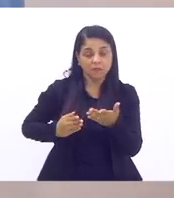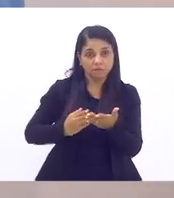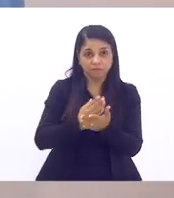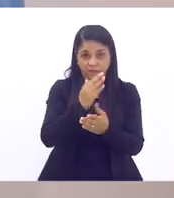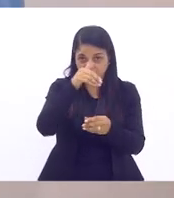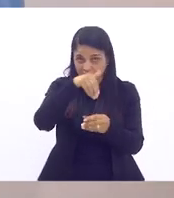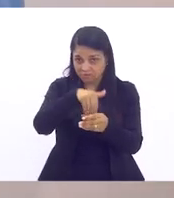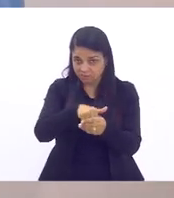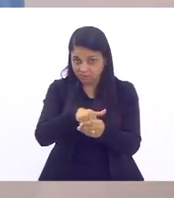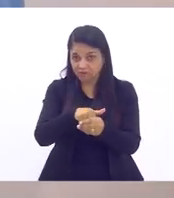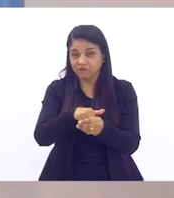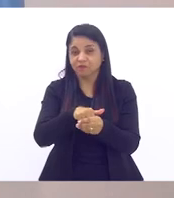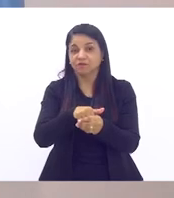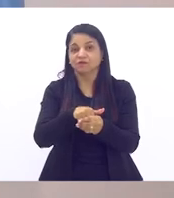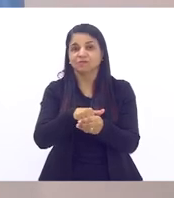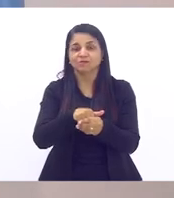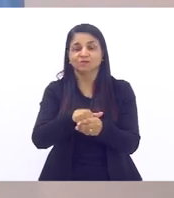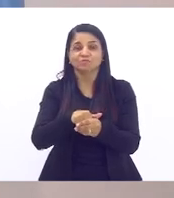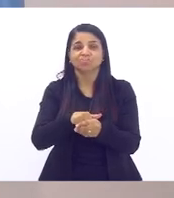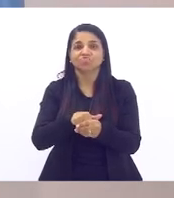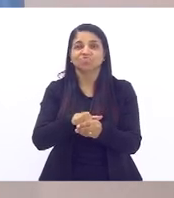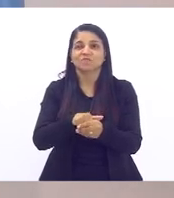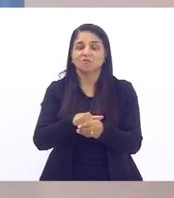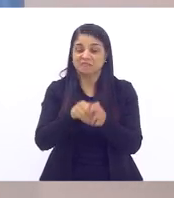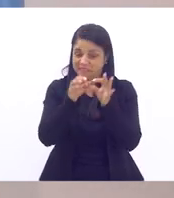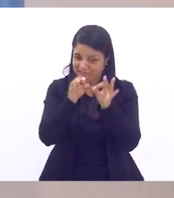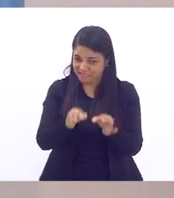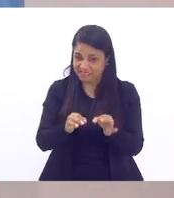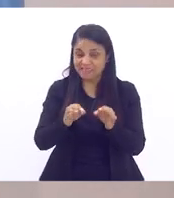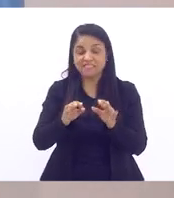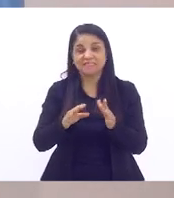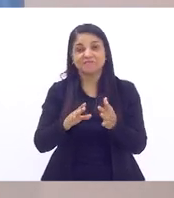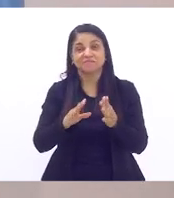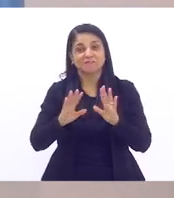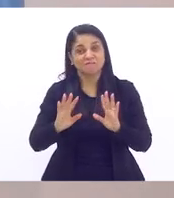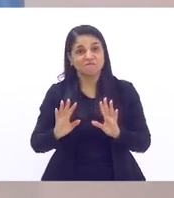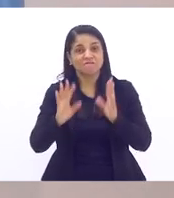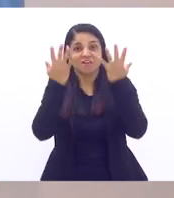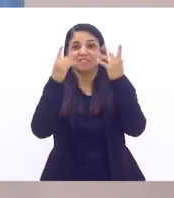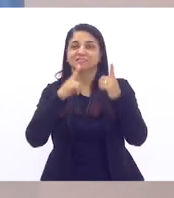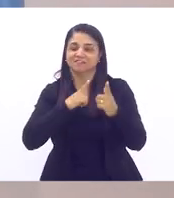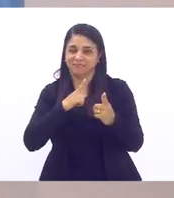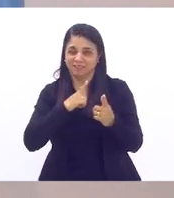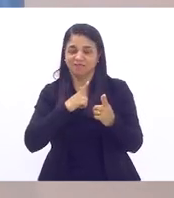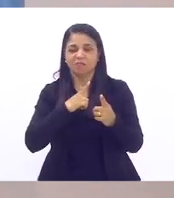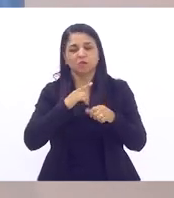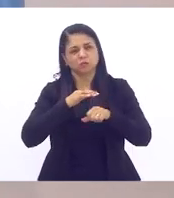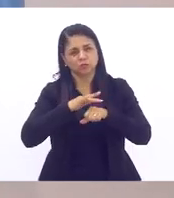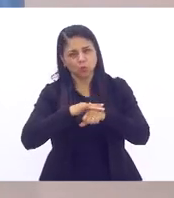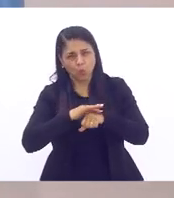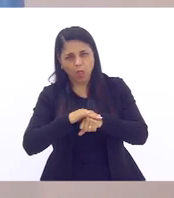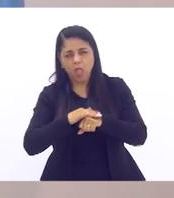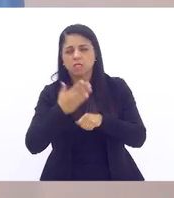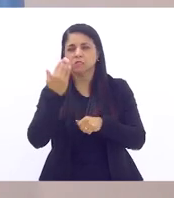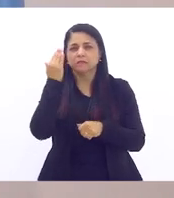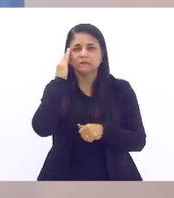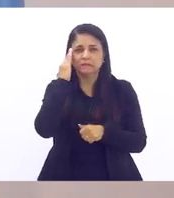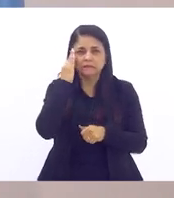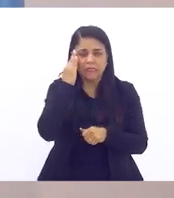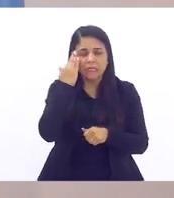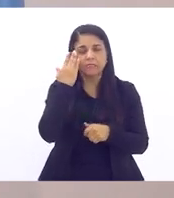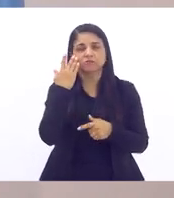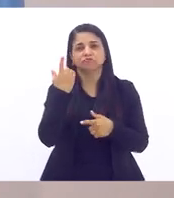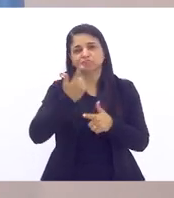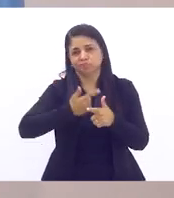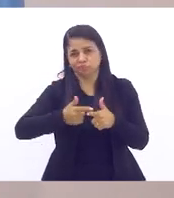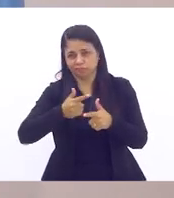que eu tenho certeza que será por unanimidade uma grande festa porque apesar de tratar de uma doença da gente entender o drama das